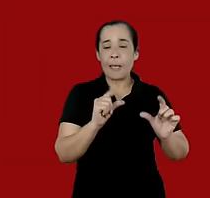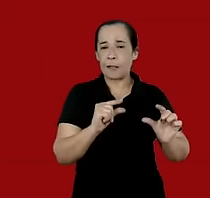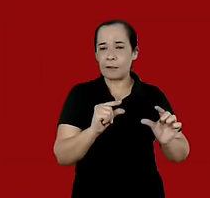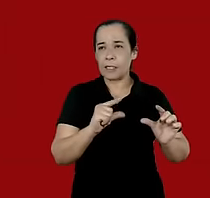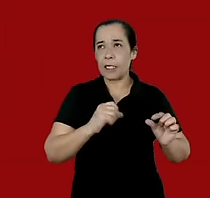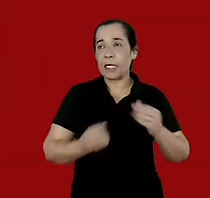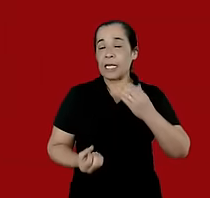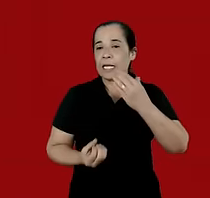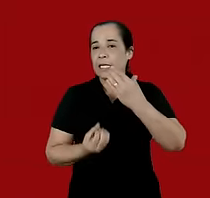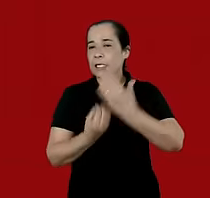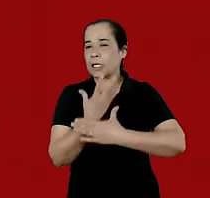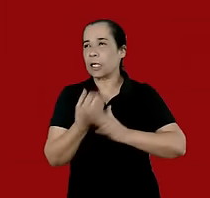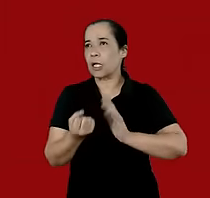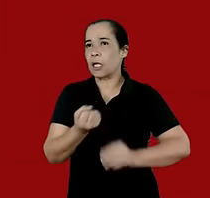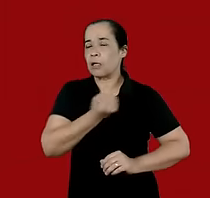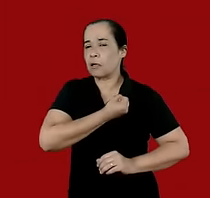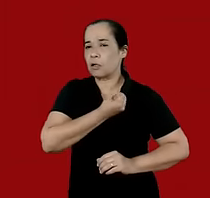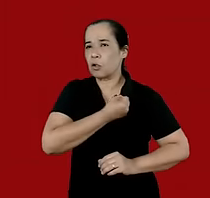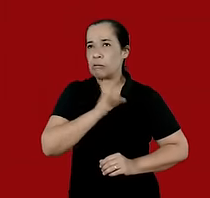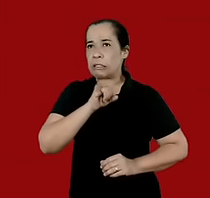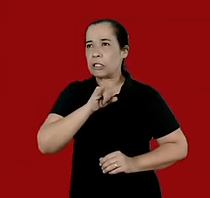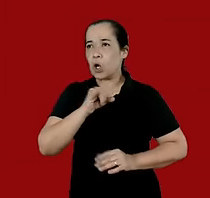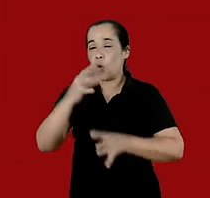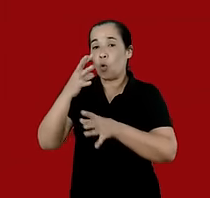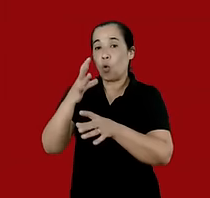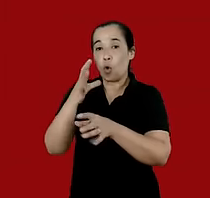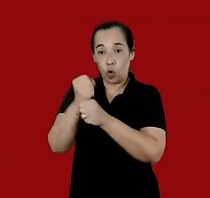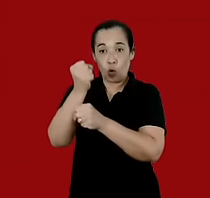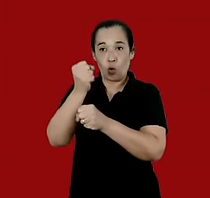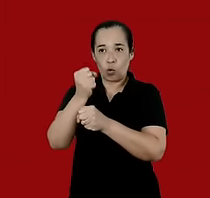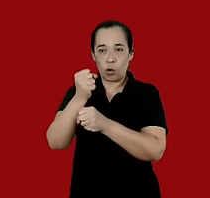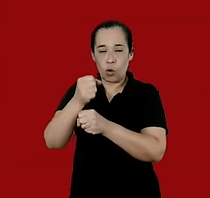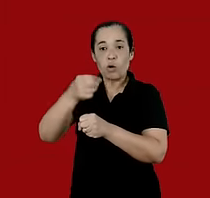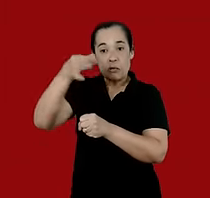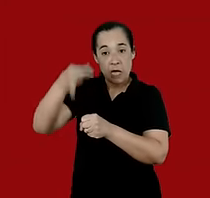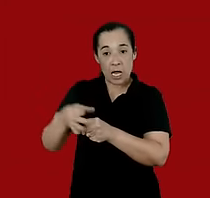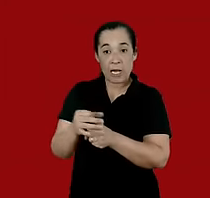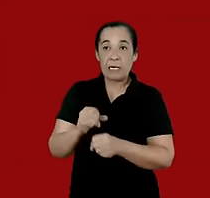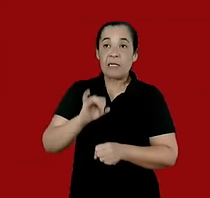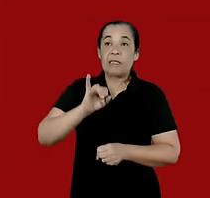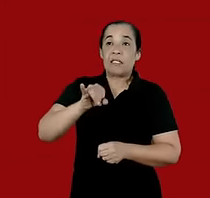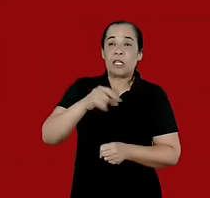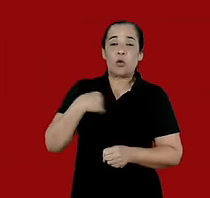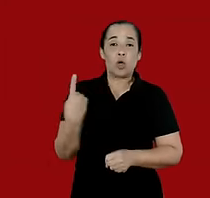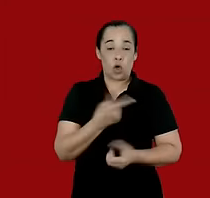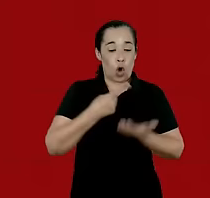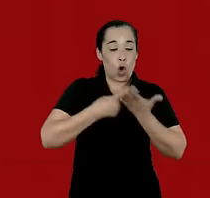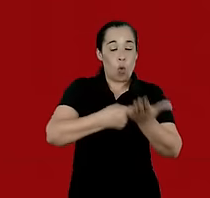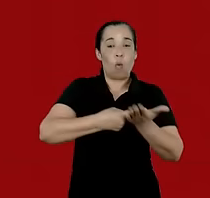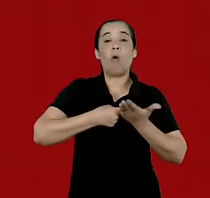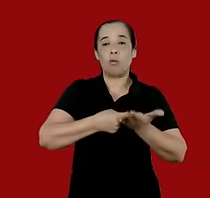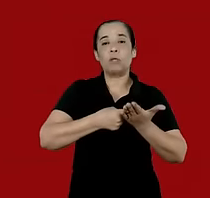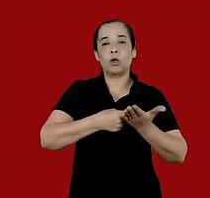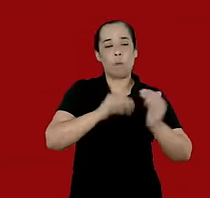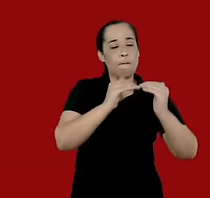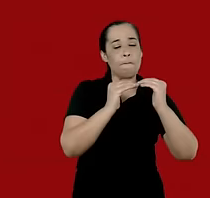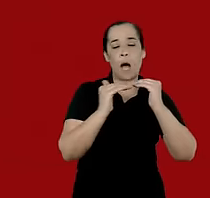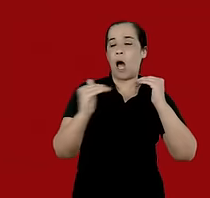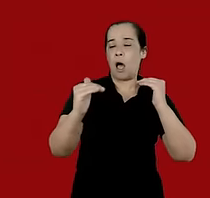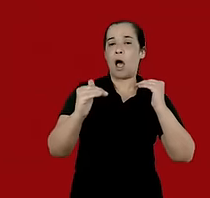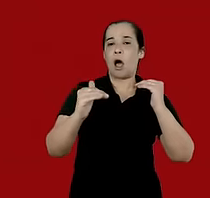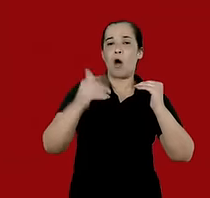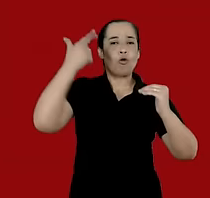de verificação se a rentabilidade tá adequada se a volatilidade que a gente se comprometeu tá adequada e o objetivo aqui é para fazer que essa